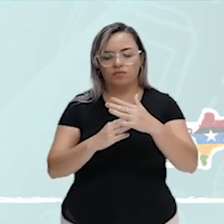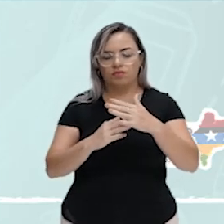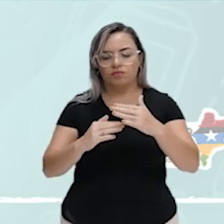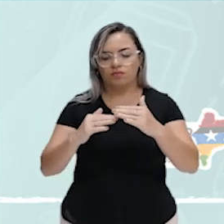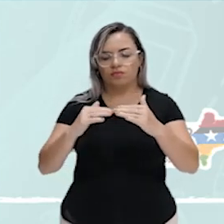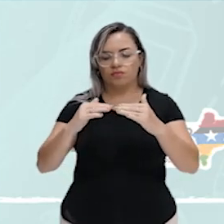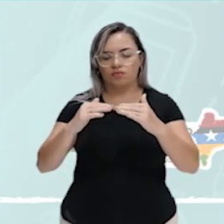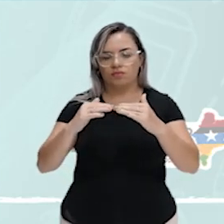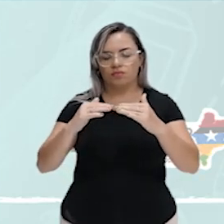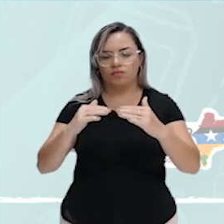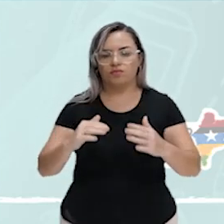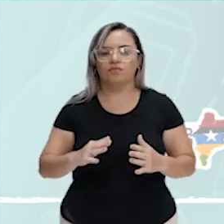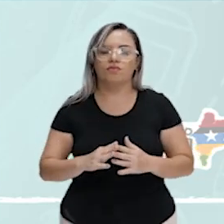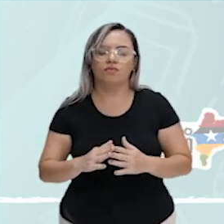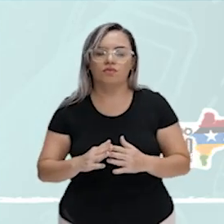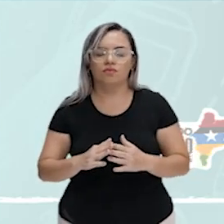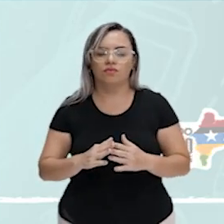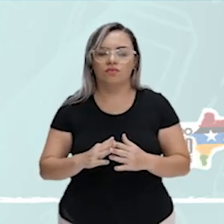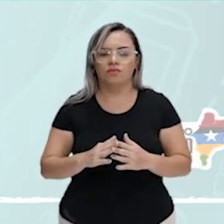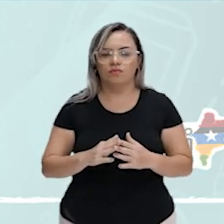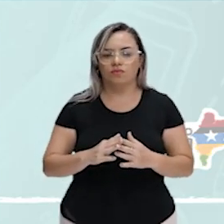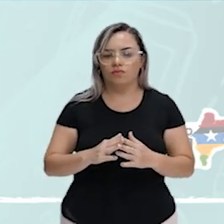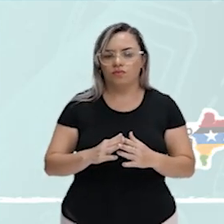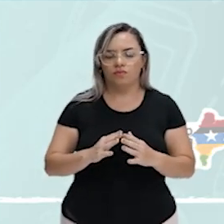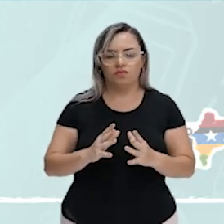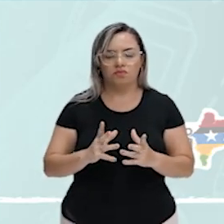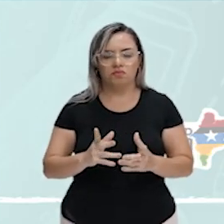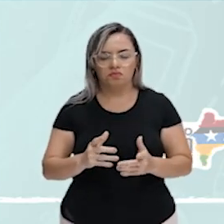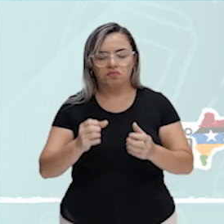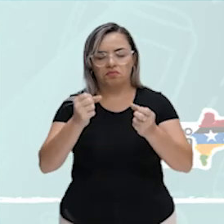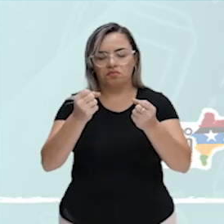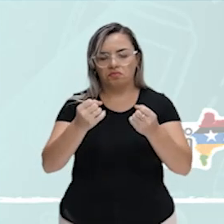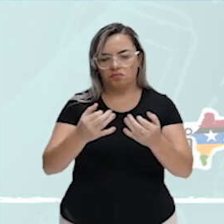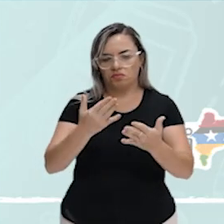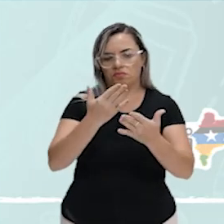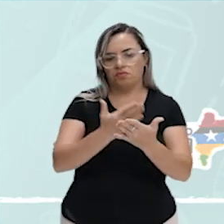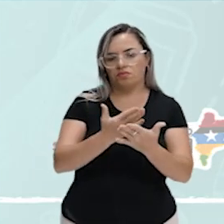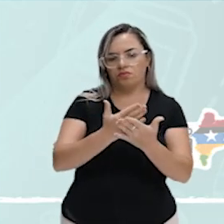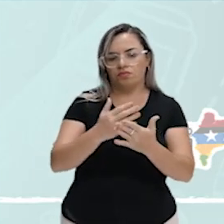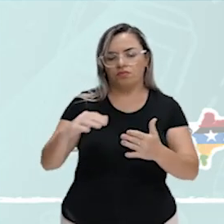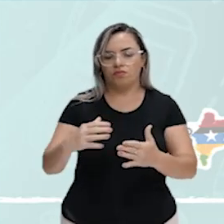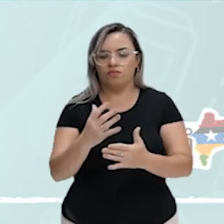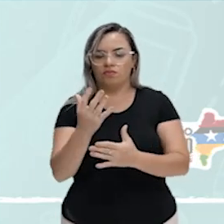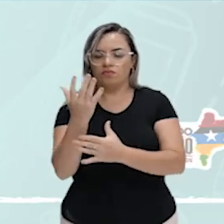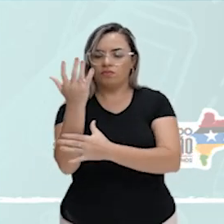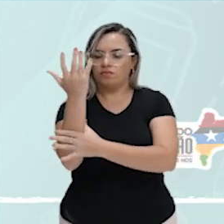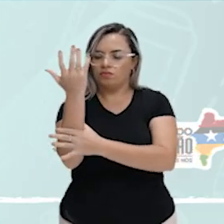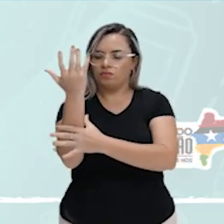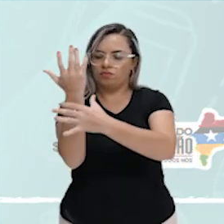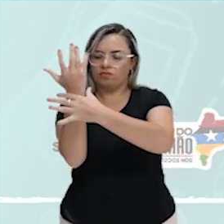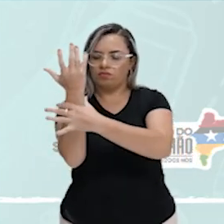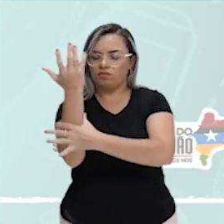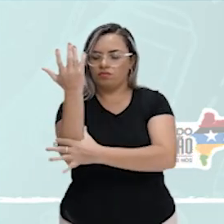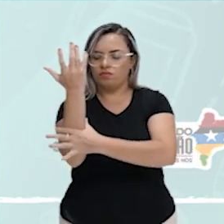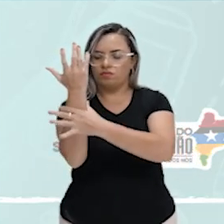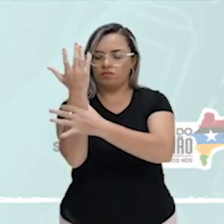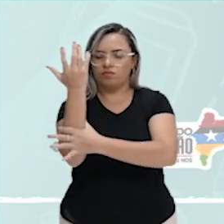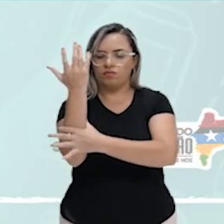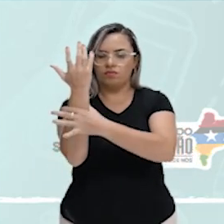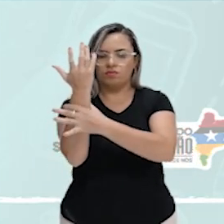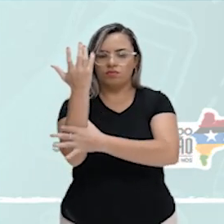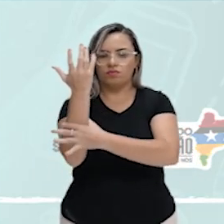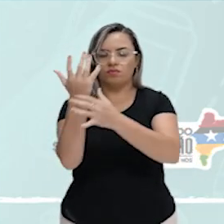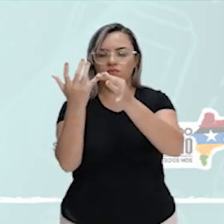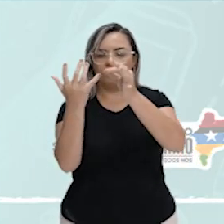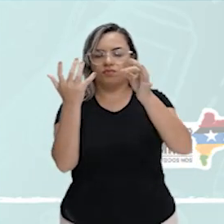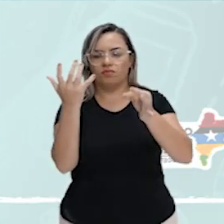indica que seja produzido nas folhas, na coifa e no caule, e que seu transporte ocorra nos vasos condutores da seiva.